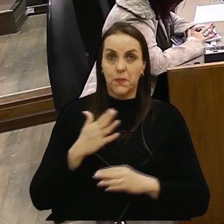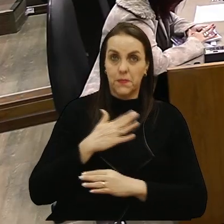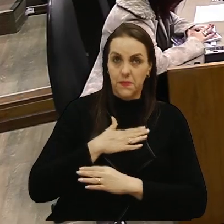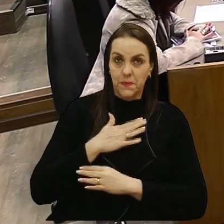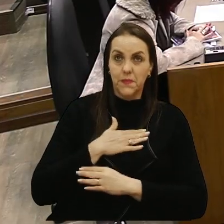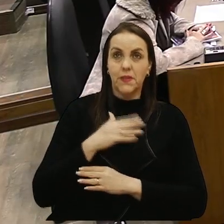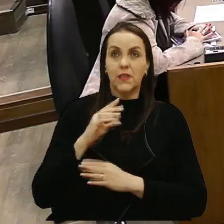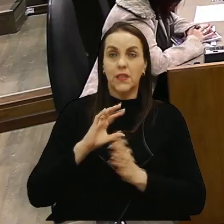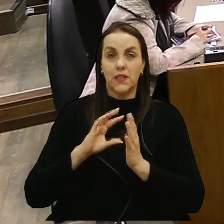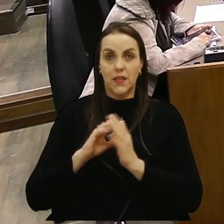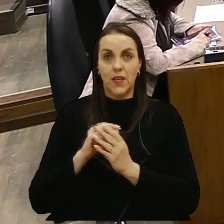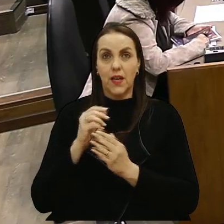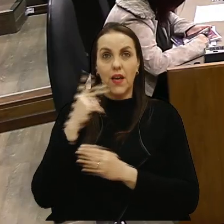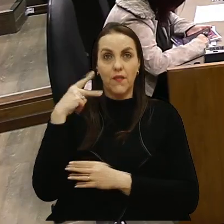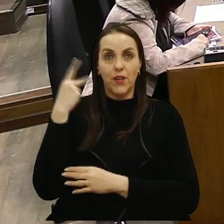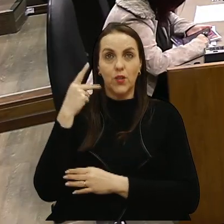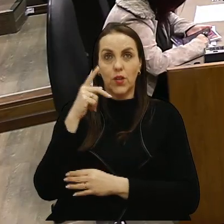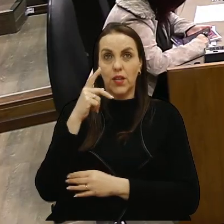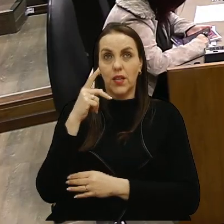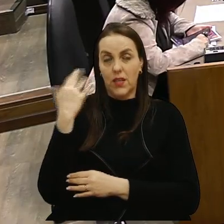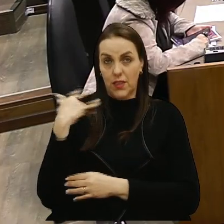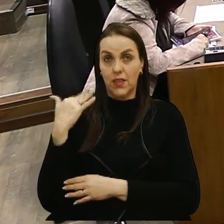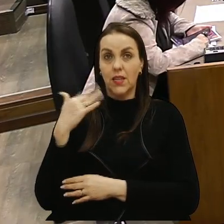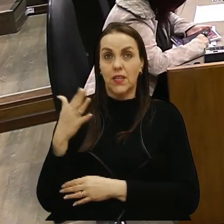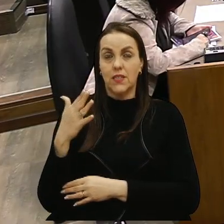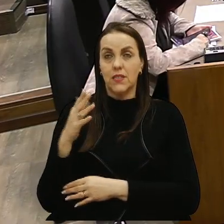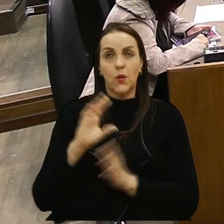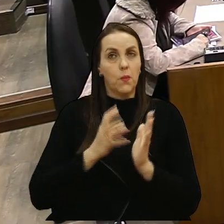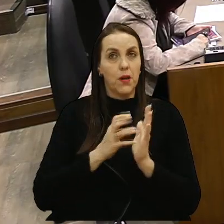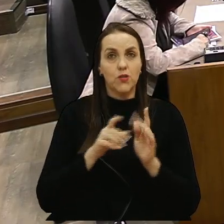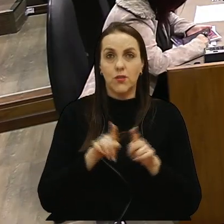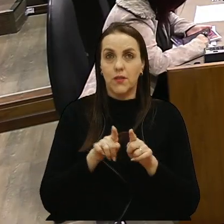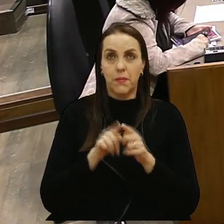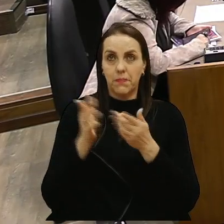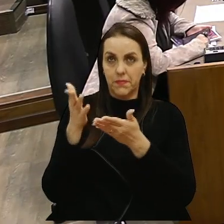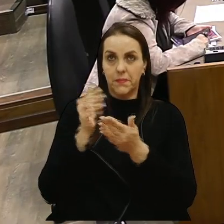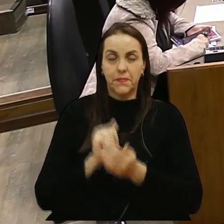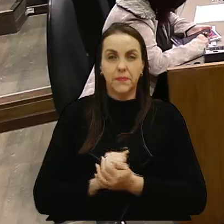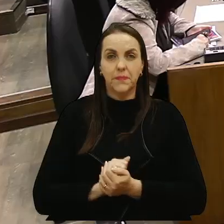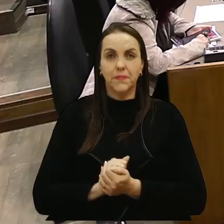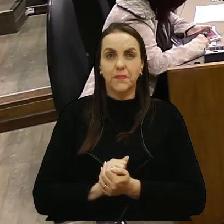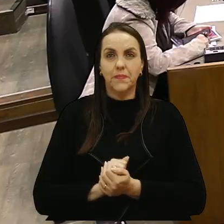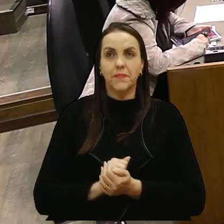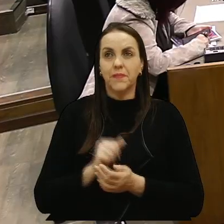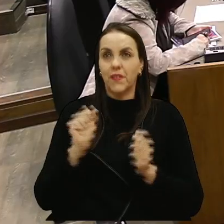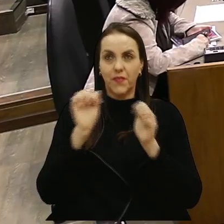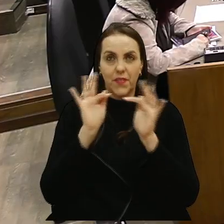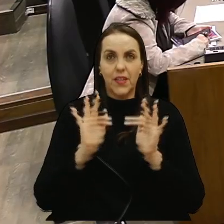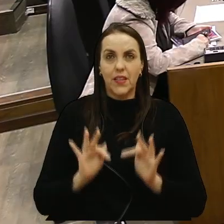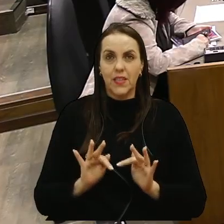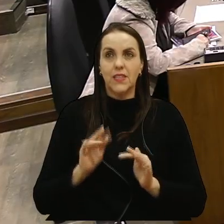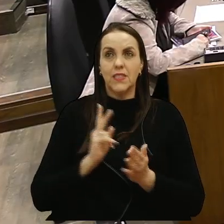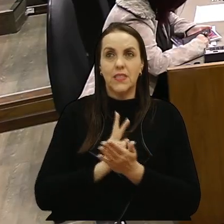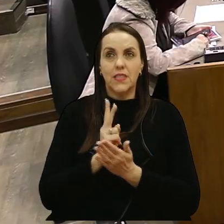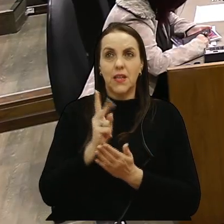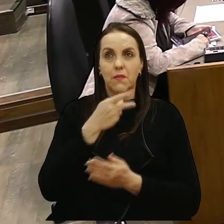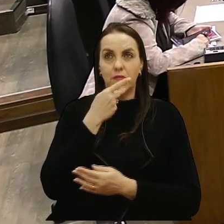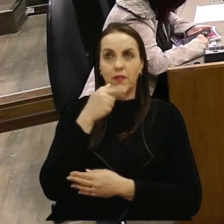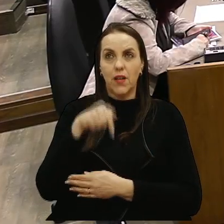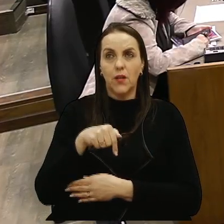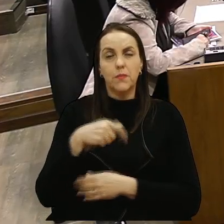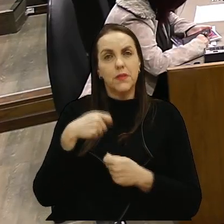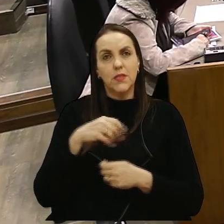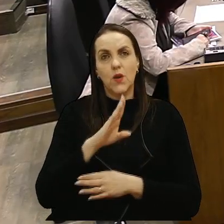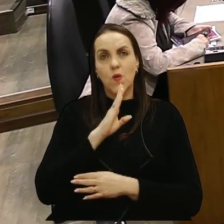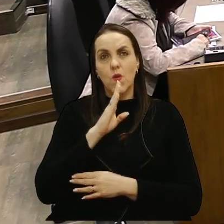todo o nosso partido tem pelo senhor. Nós ficamos felizes porque o senhor sabe que eu falo seguidamente aqui que a gente precisa conhecer a